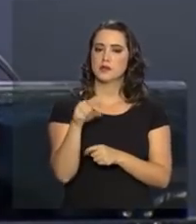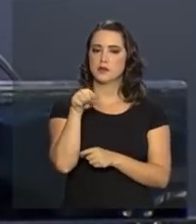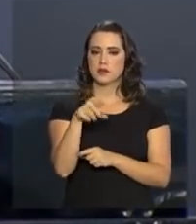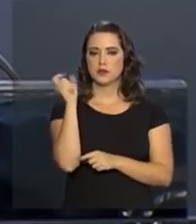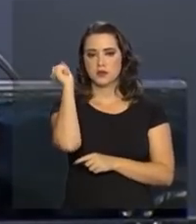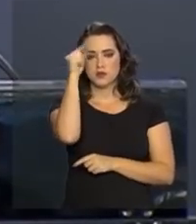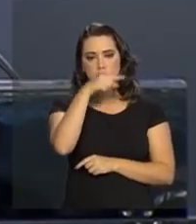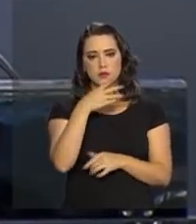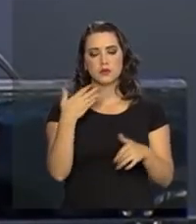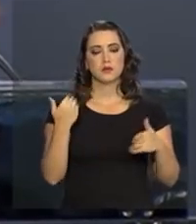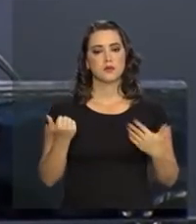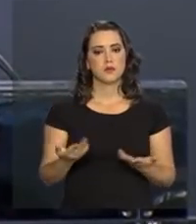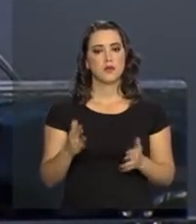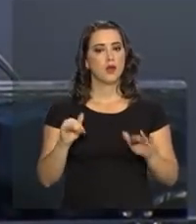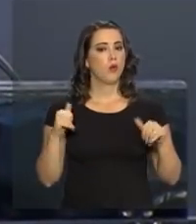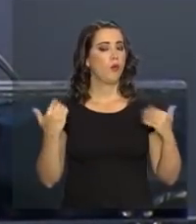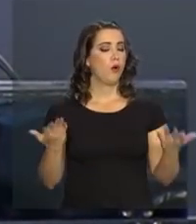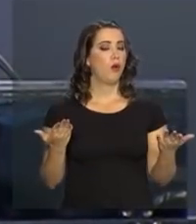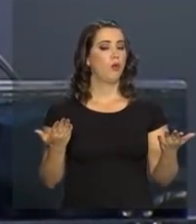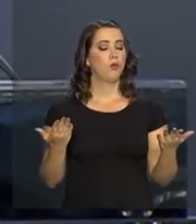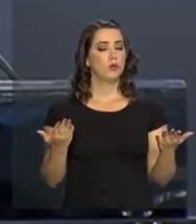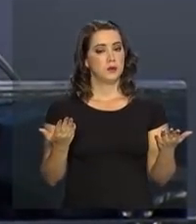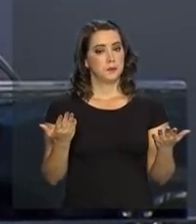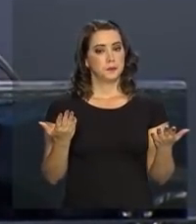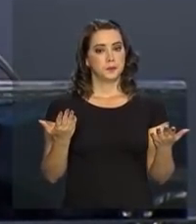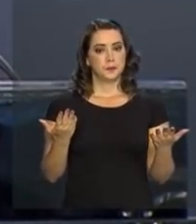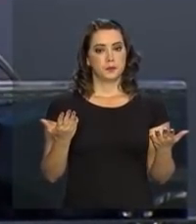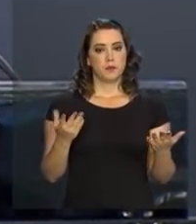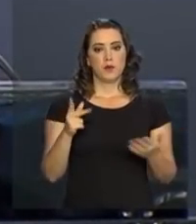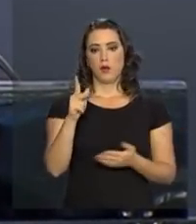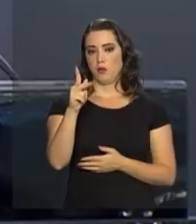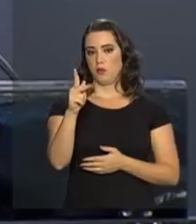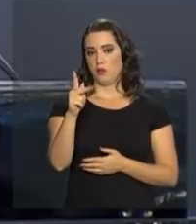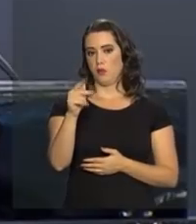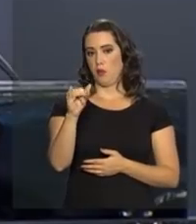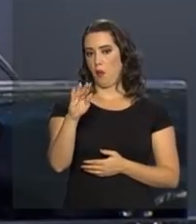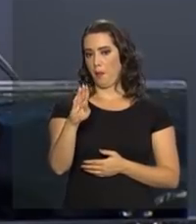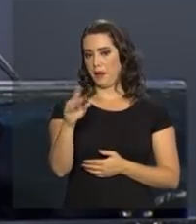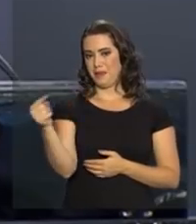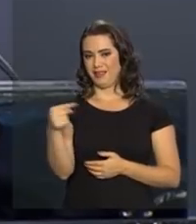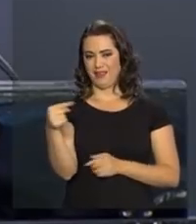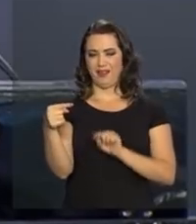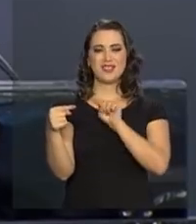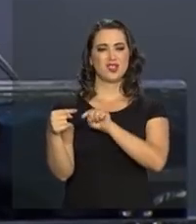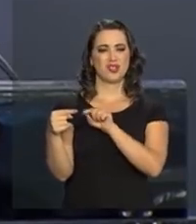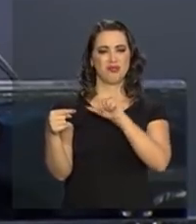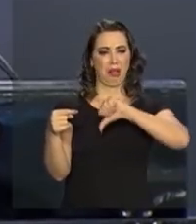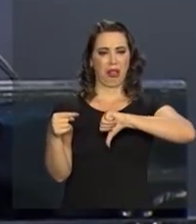essas dificuldades. Qual é o PIB negativo que nós temos no país?